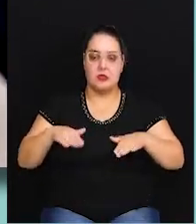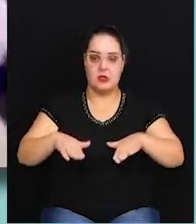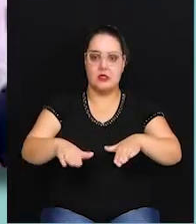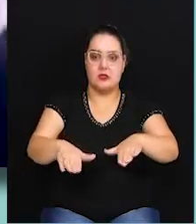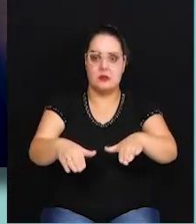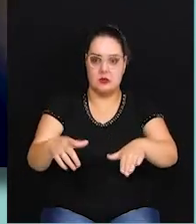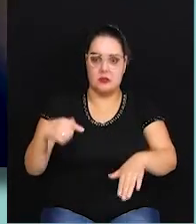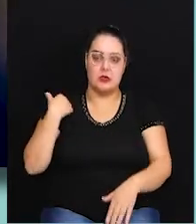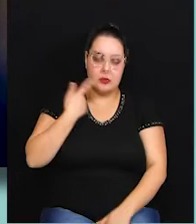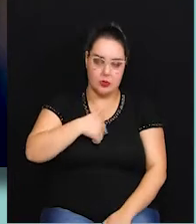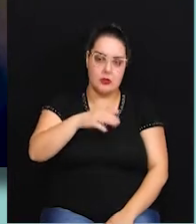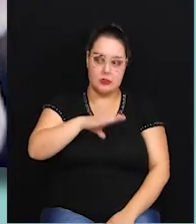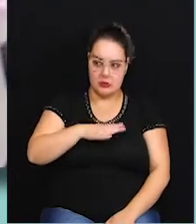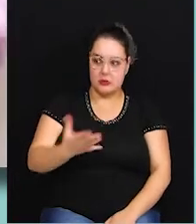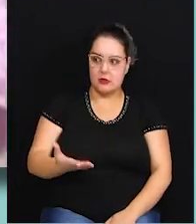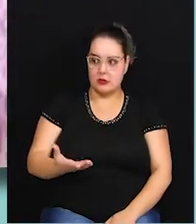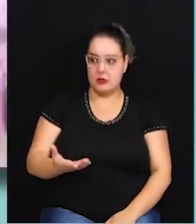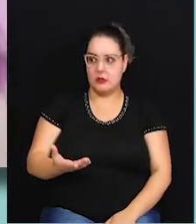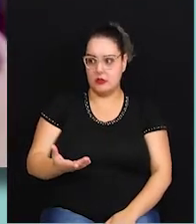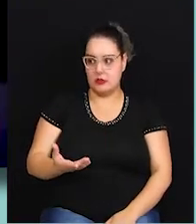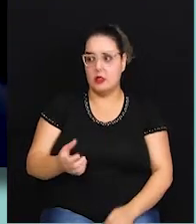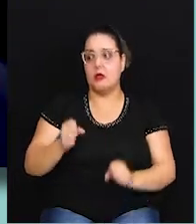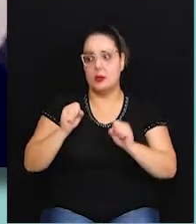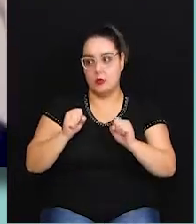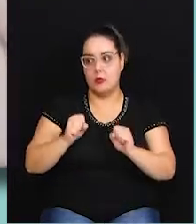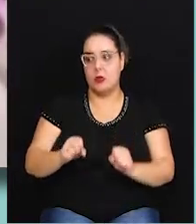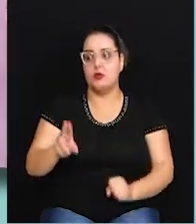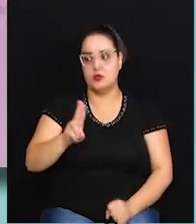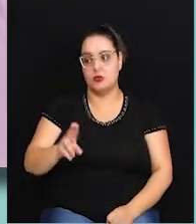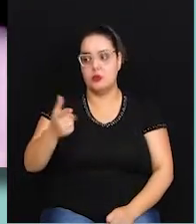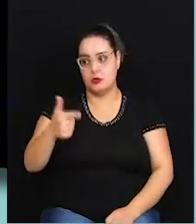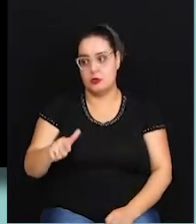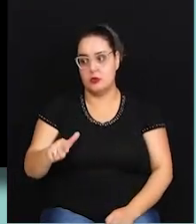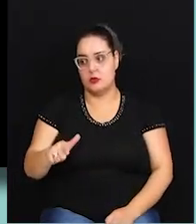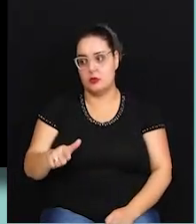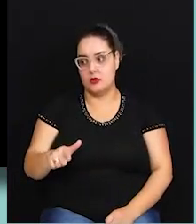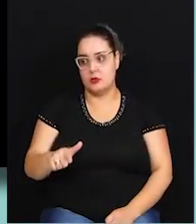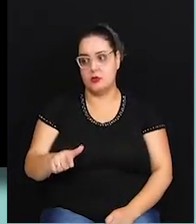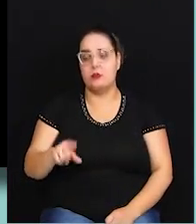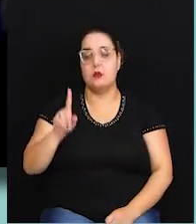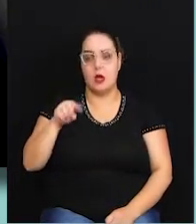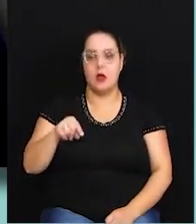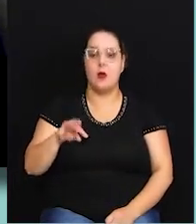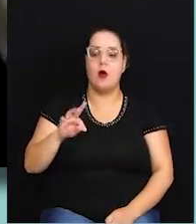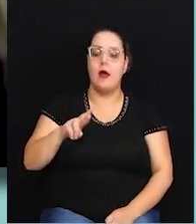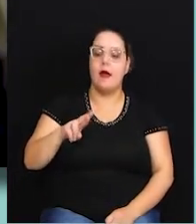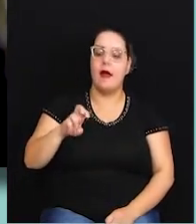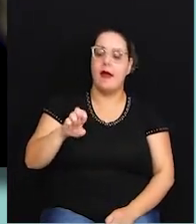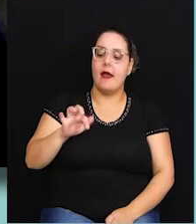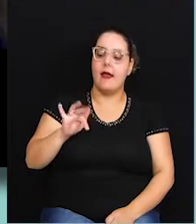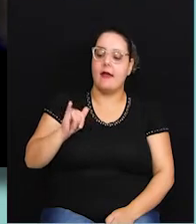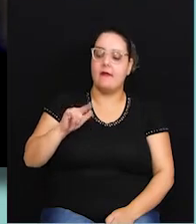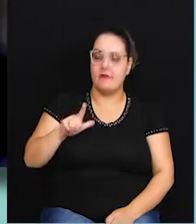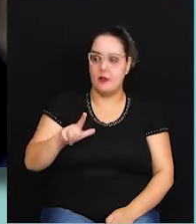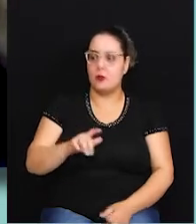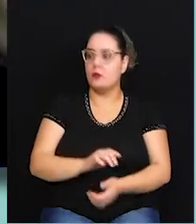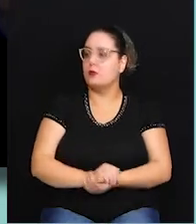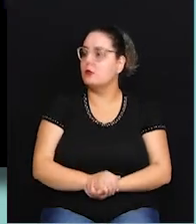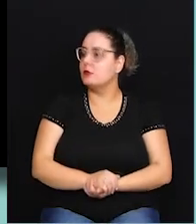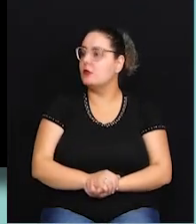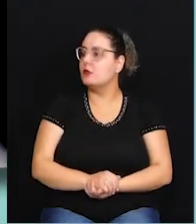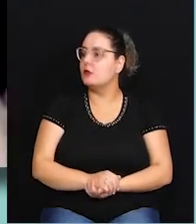cidade. E dentro dele, já que esse aqui ele pode ser reutilizado, vai o nosso refil